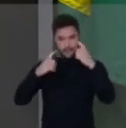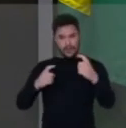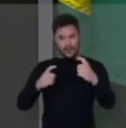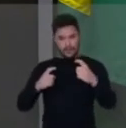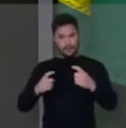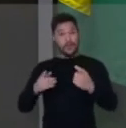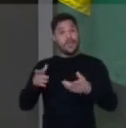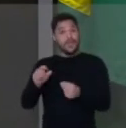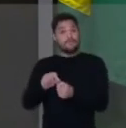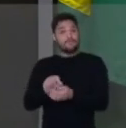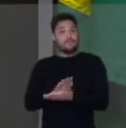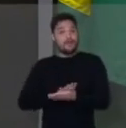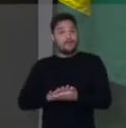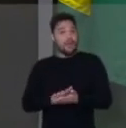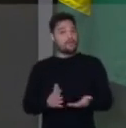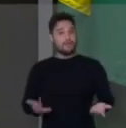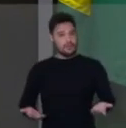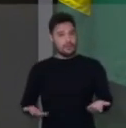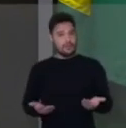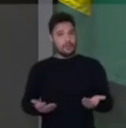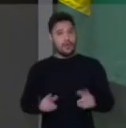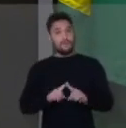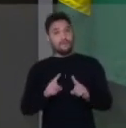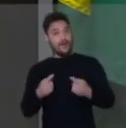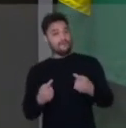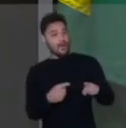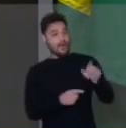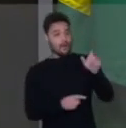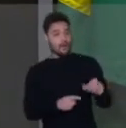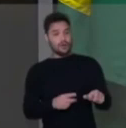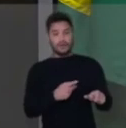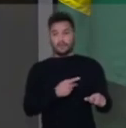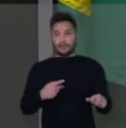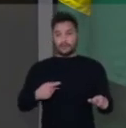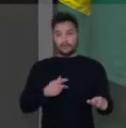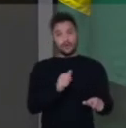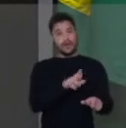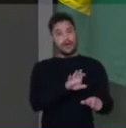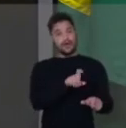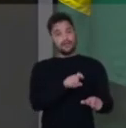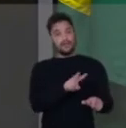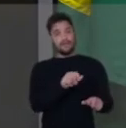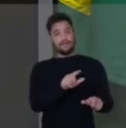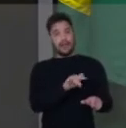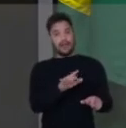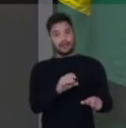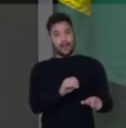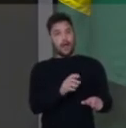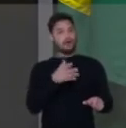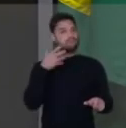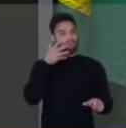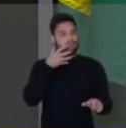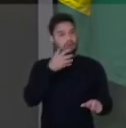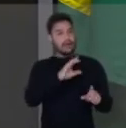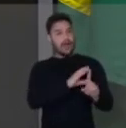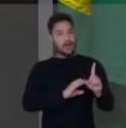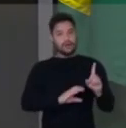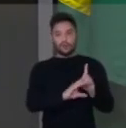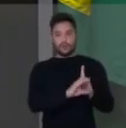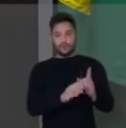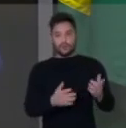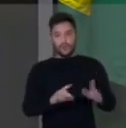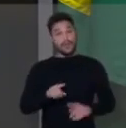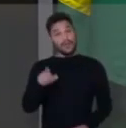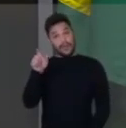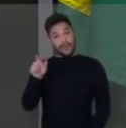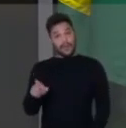nada faz, mas vai atrás de pastor como André Valadão por suas declarações ali no culto. Ou seja, ele de fato é um ministro